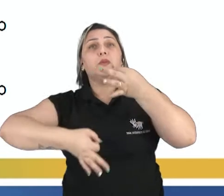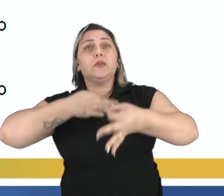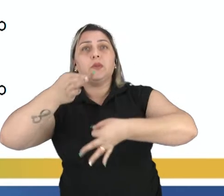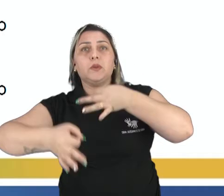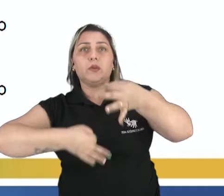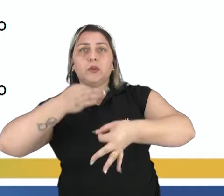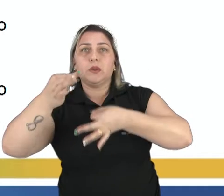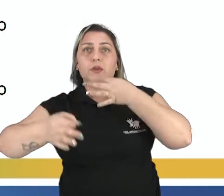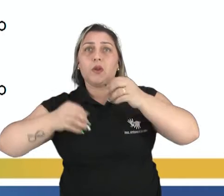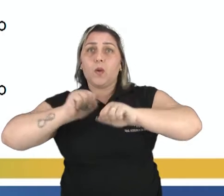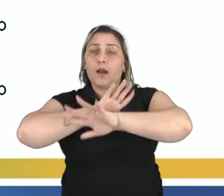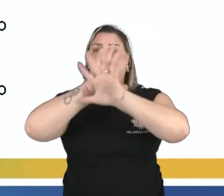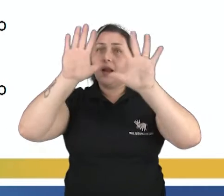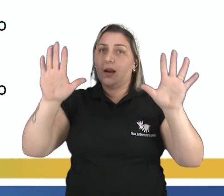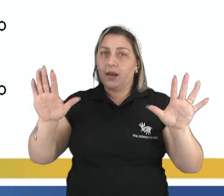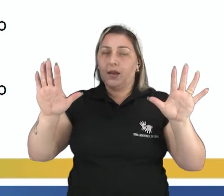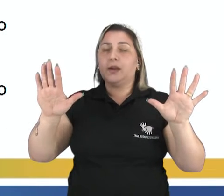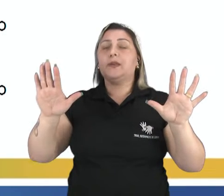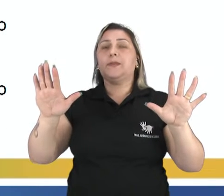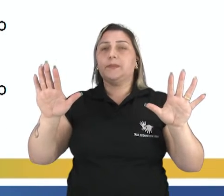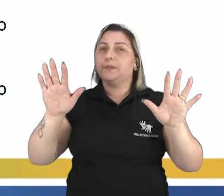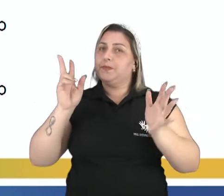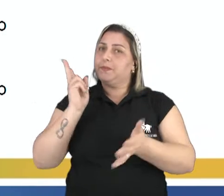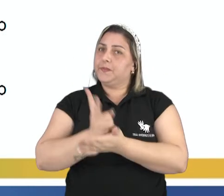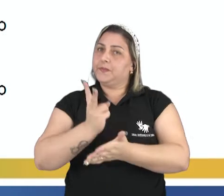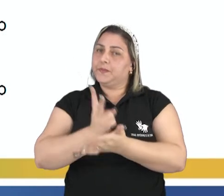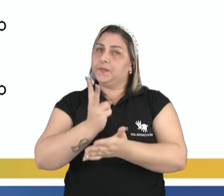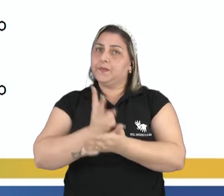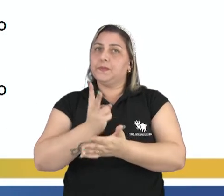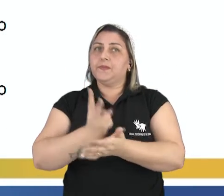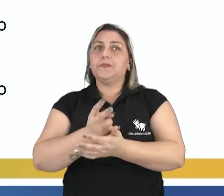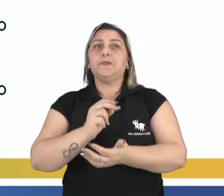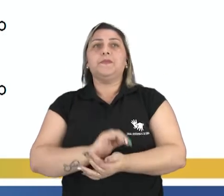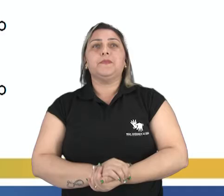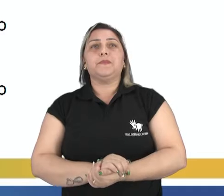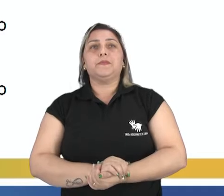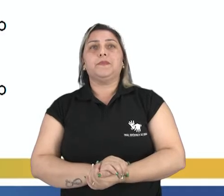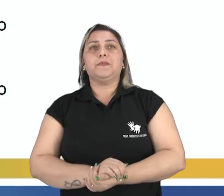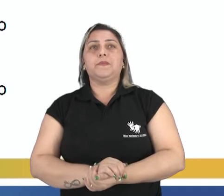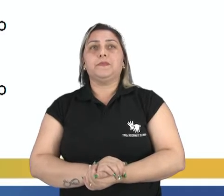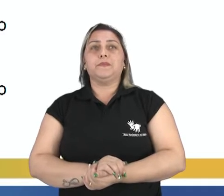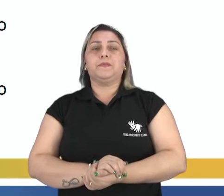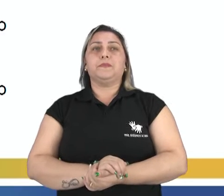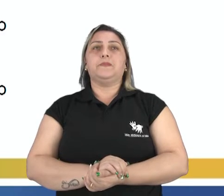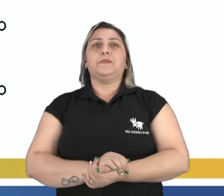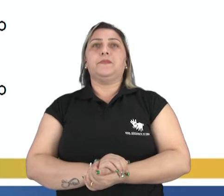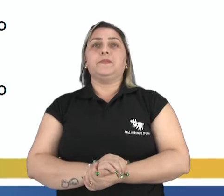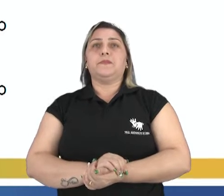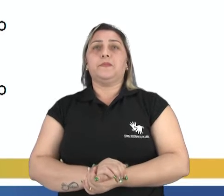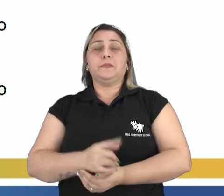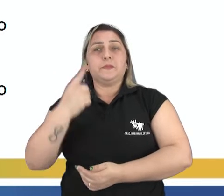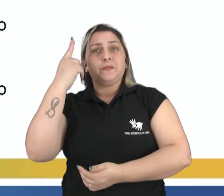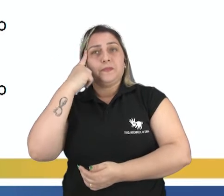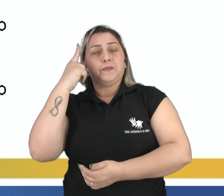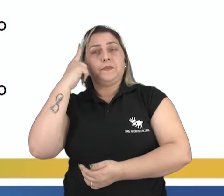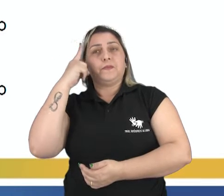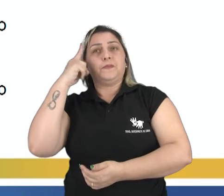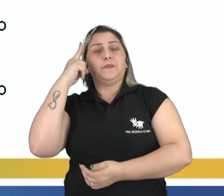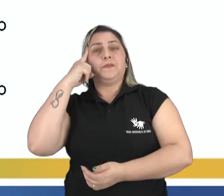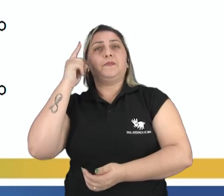Pertinente, porque ele torna a argumentação mais clara e eficaz. Então, os conectores tem que ser pensado com